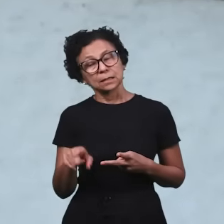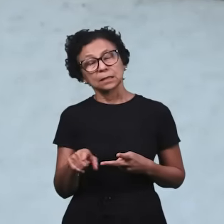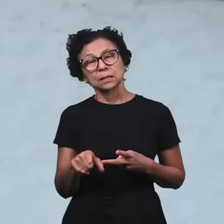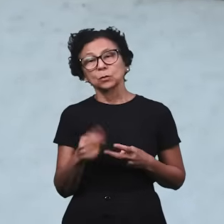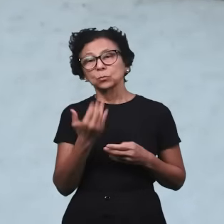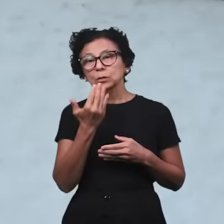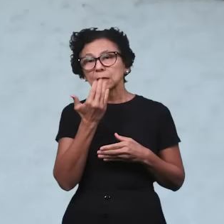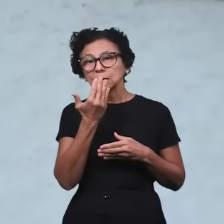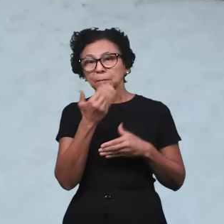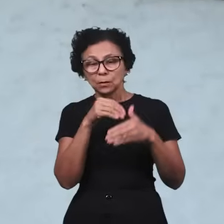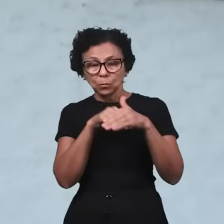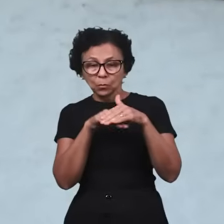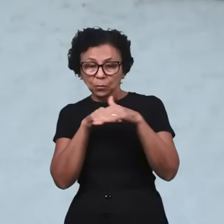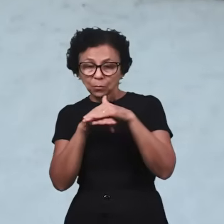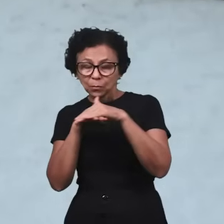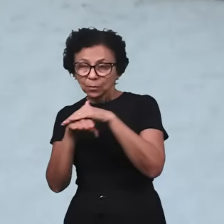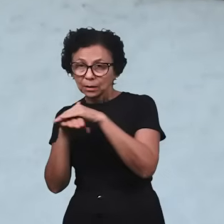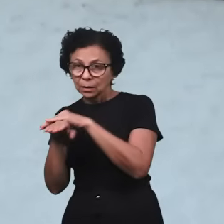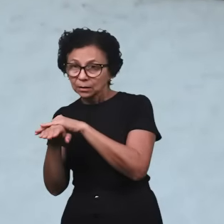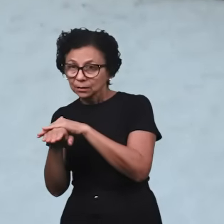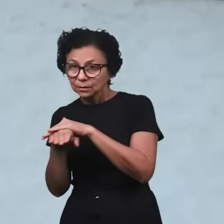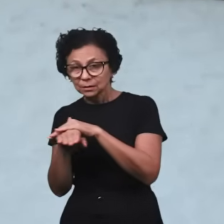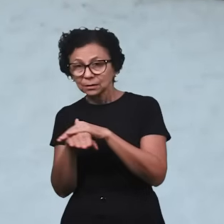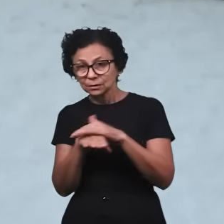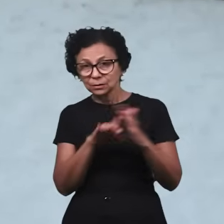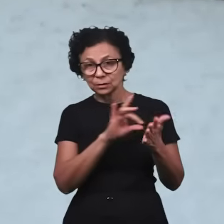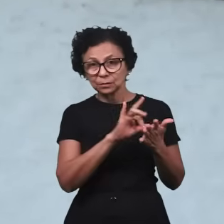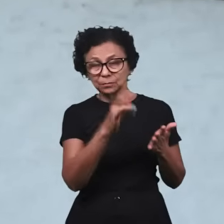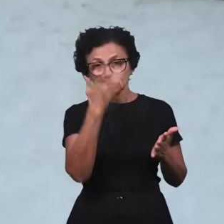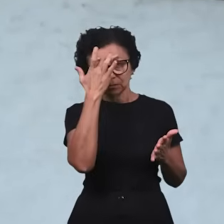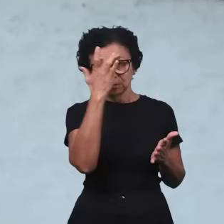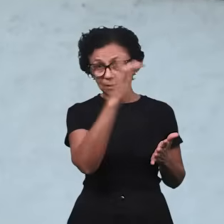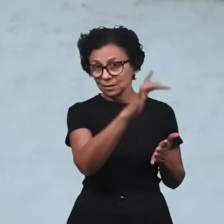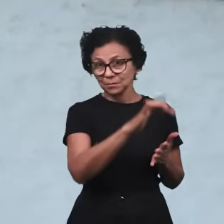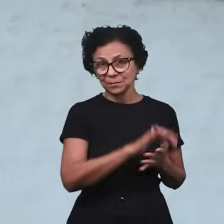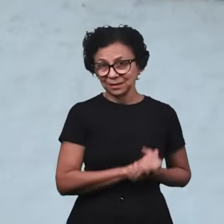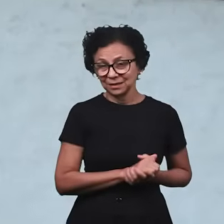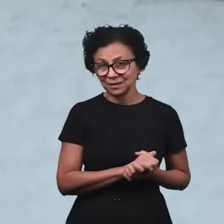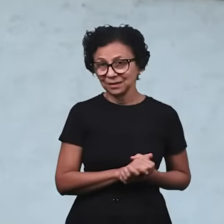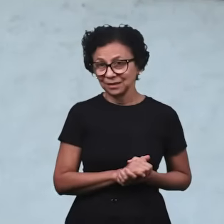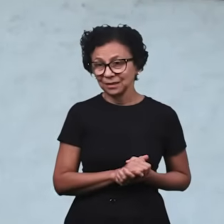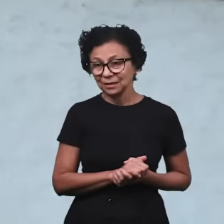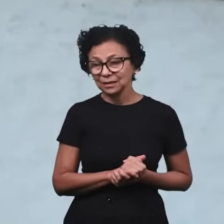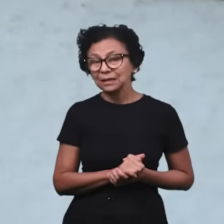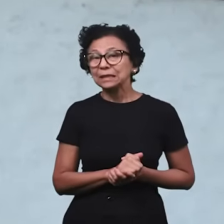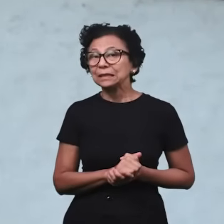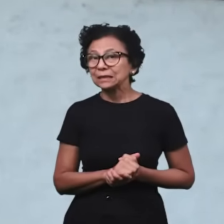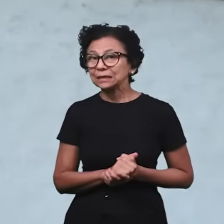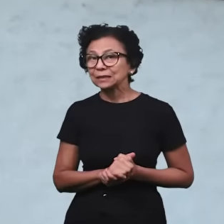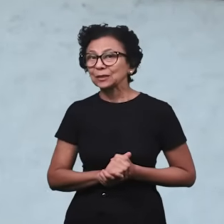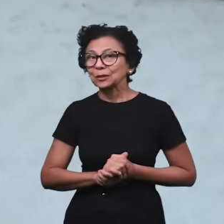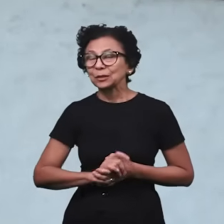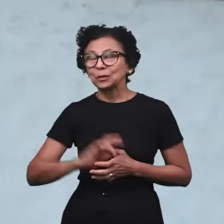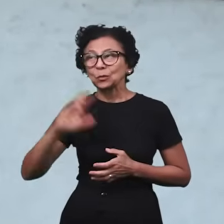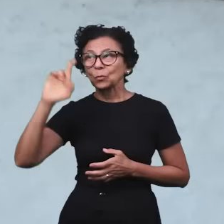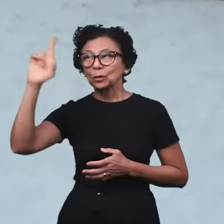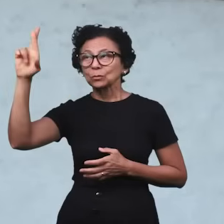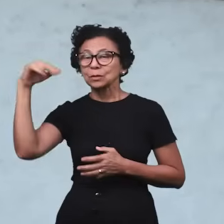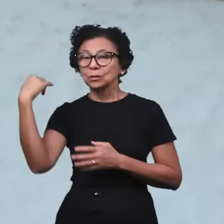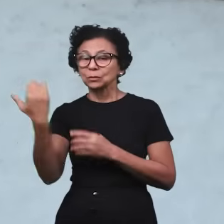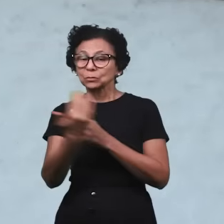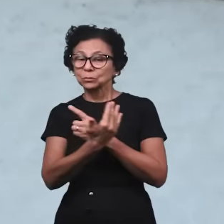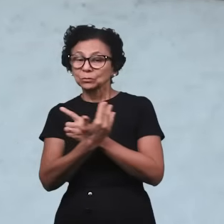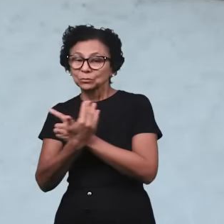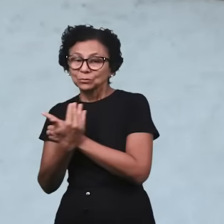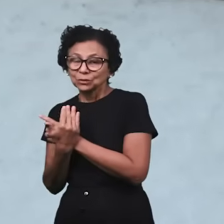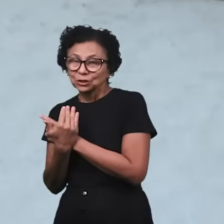guardando os alimentos. Ele não sabia. E o Senhor, quando nós estamos guardados por Ele, o adversário não